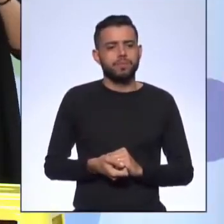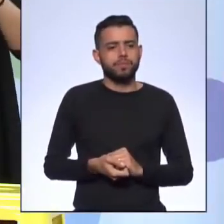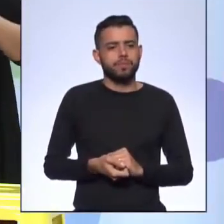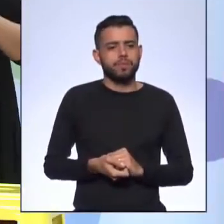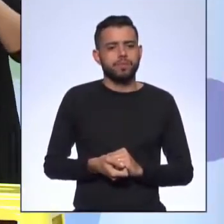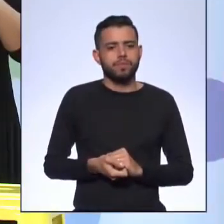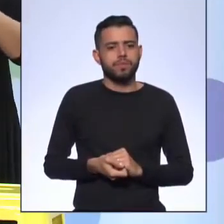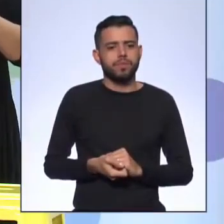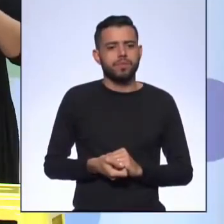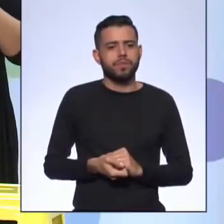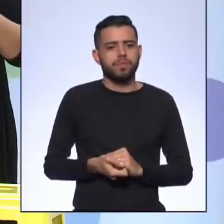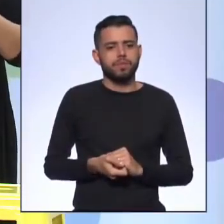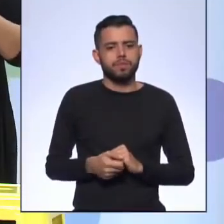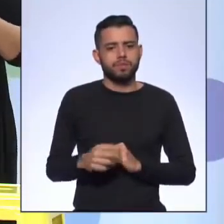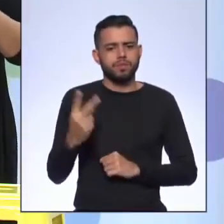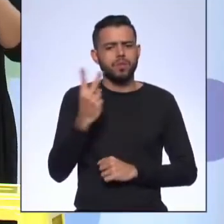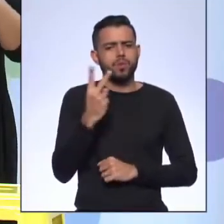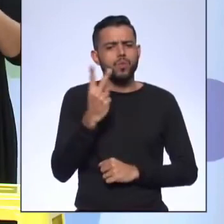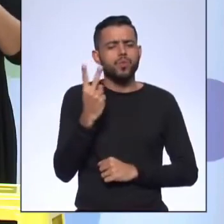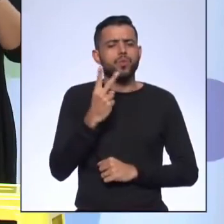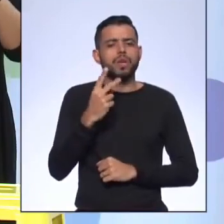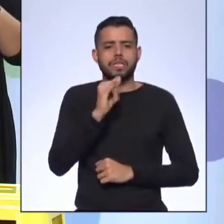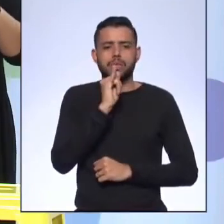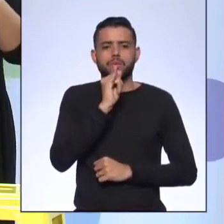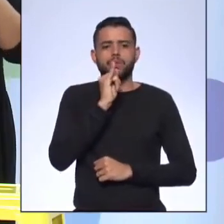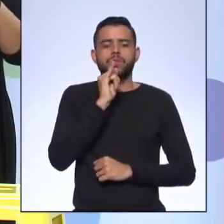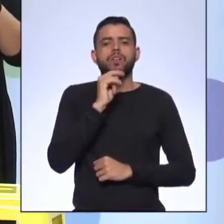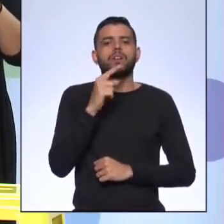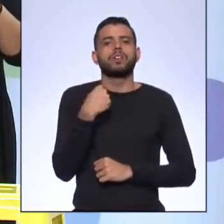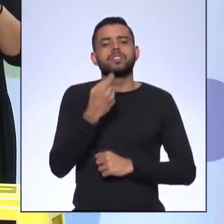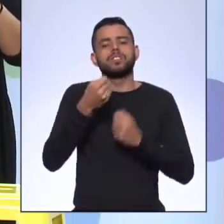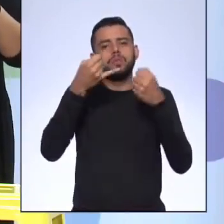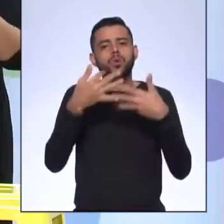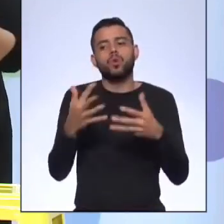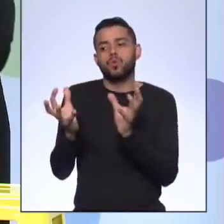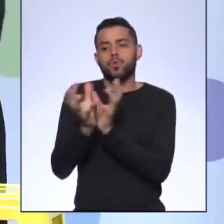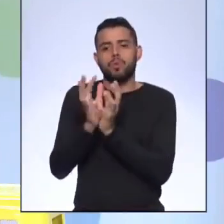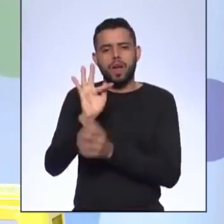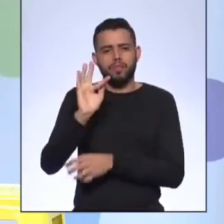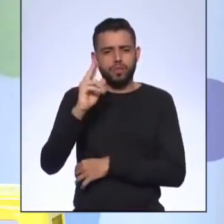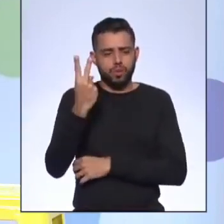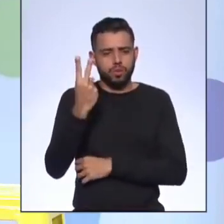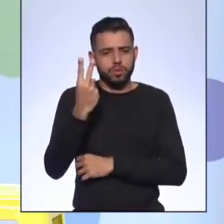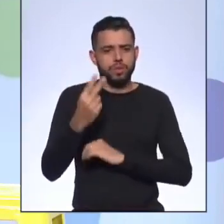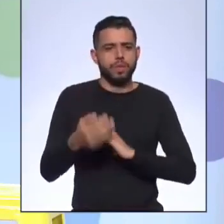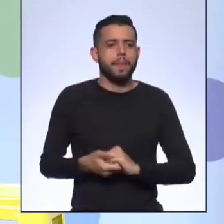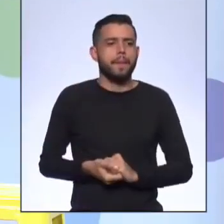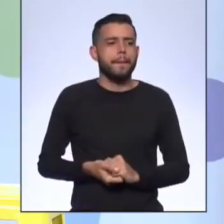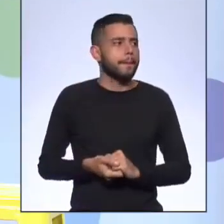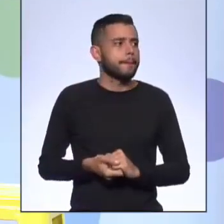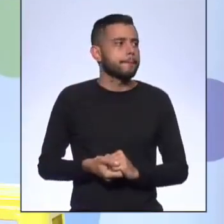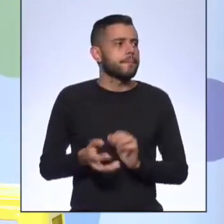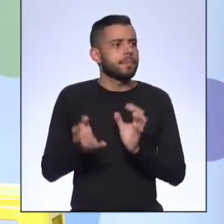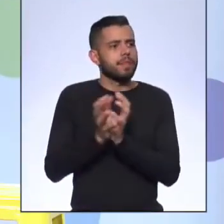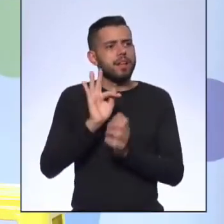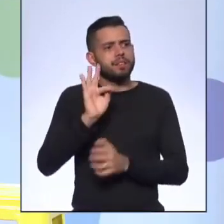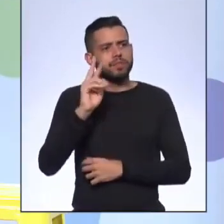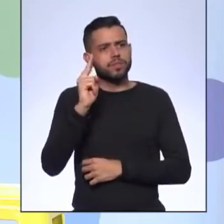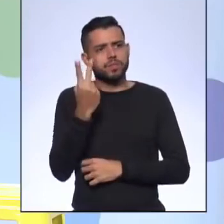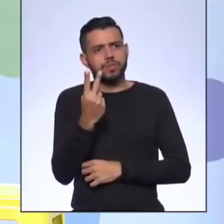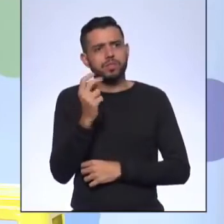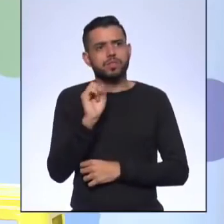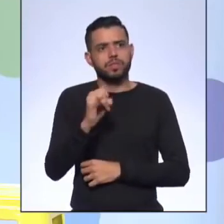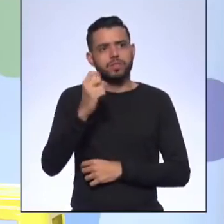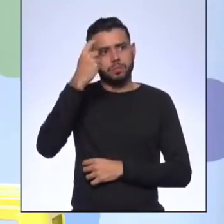é justamente o que a gente falou sobre a geração F2, tá? Então, na geração F2, se a